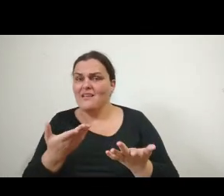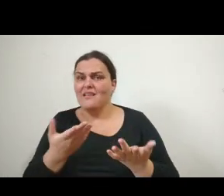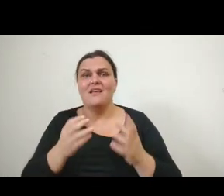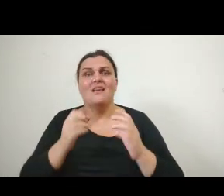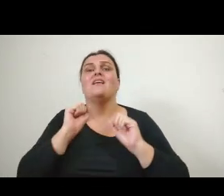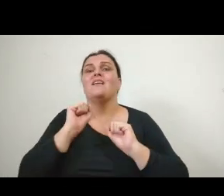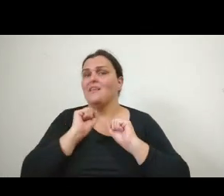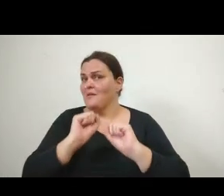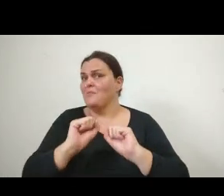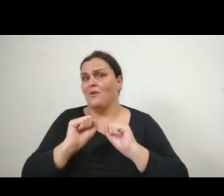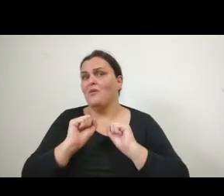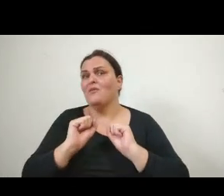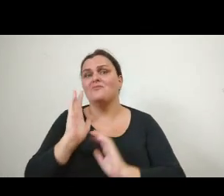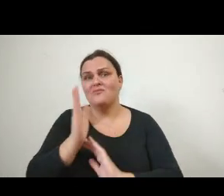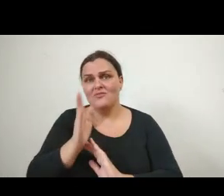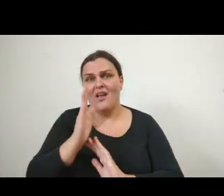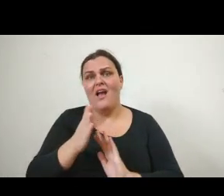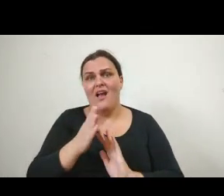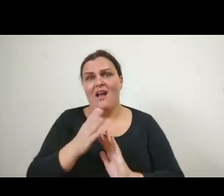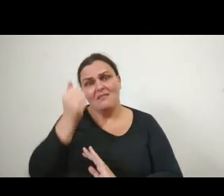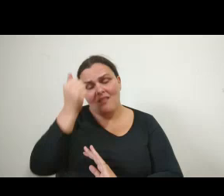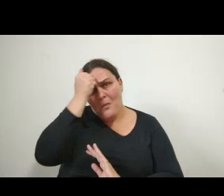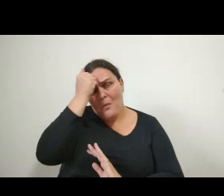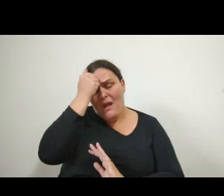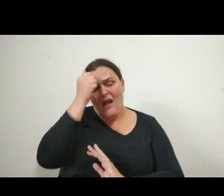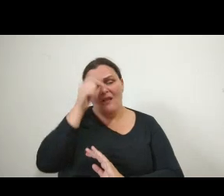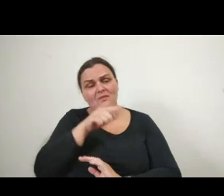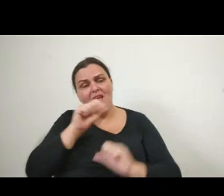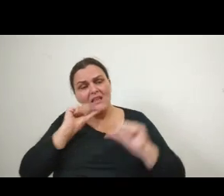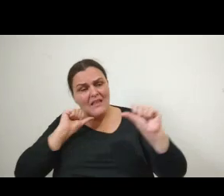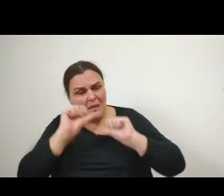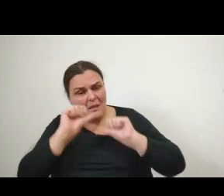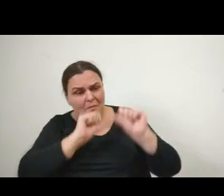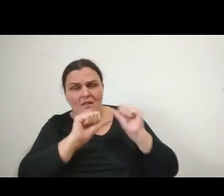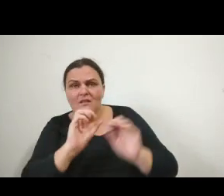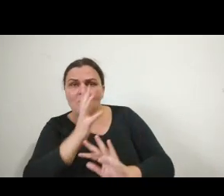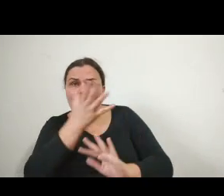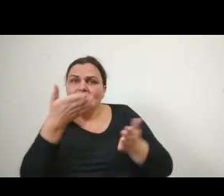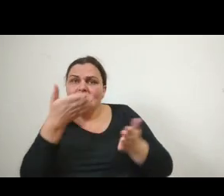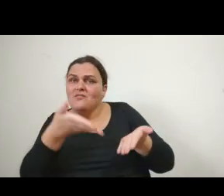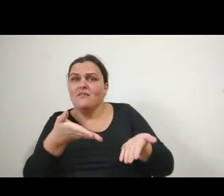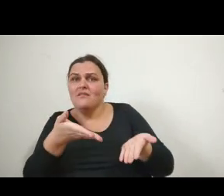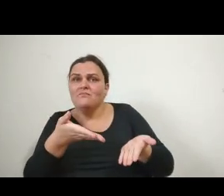climáticas. Aí, né, uma outra imagem do Rio Grande do Sul, né,